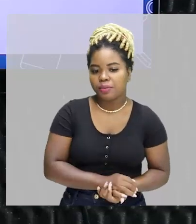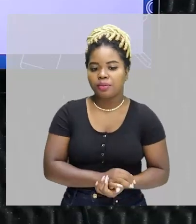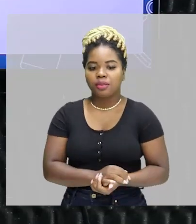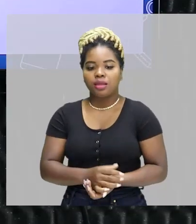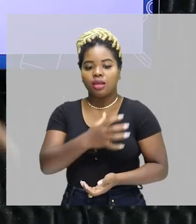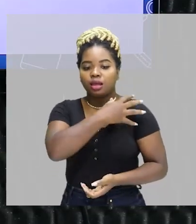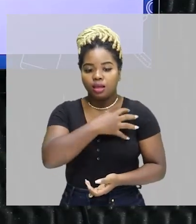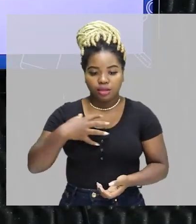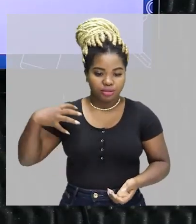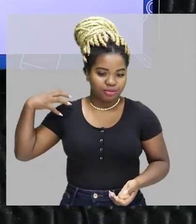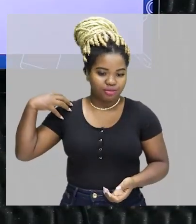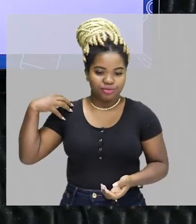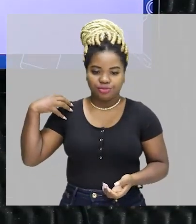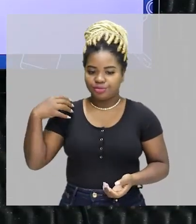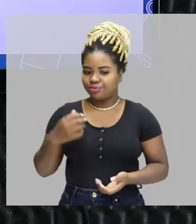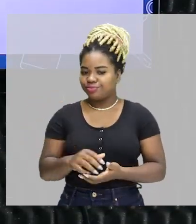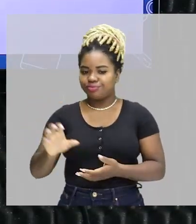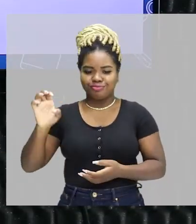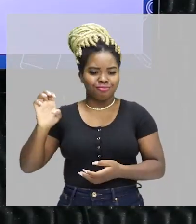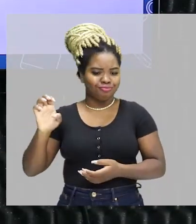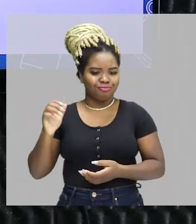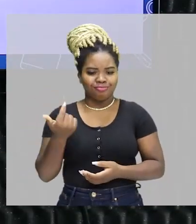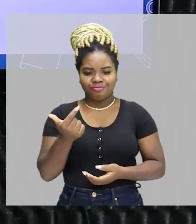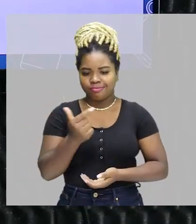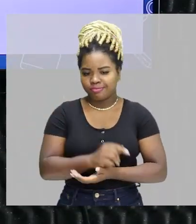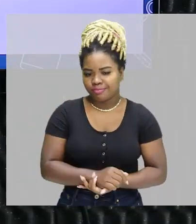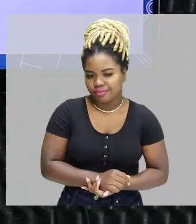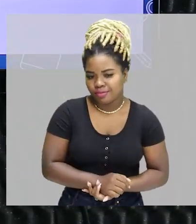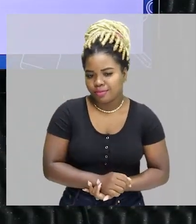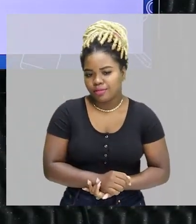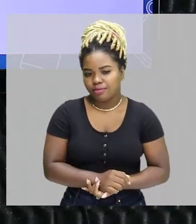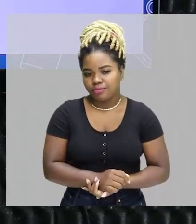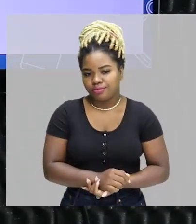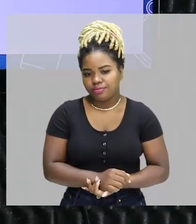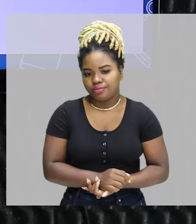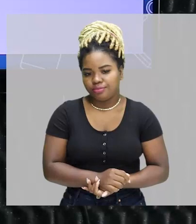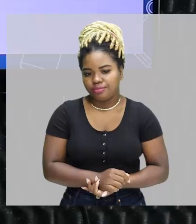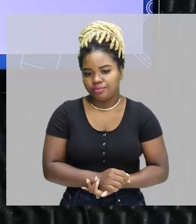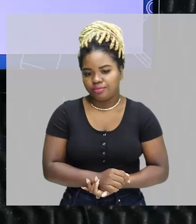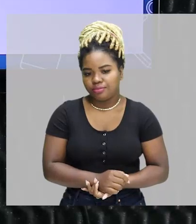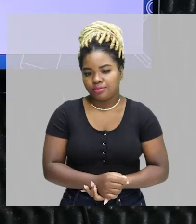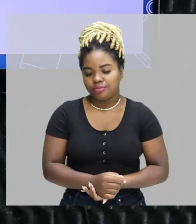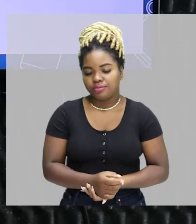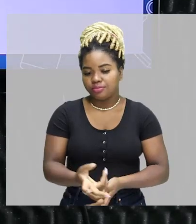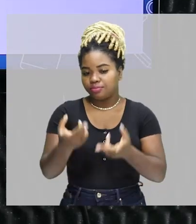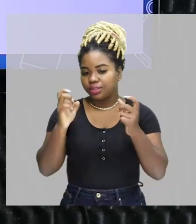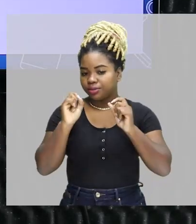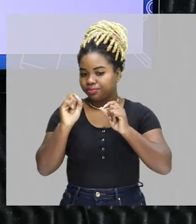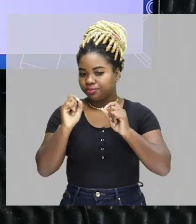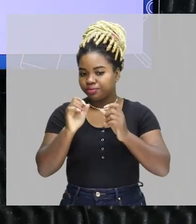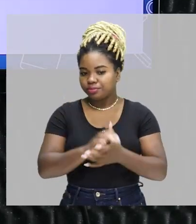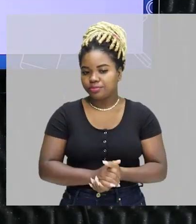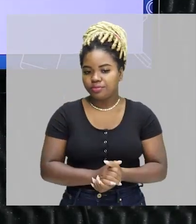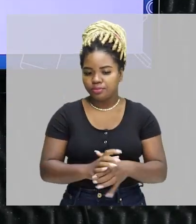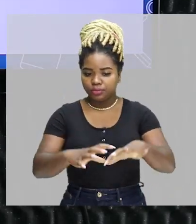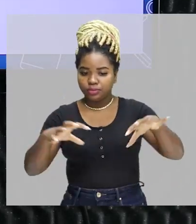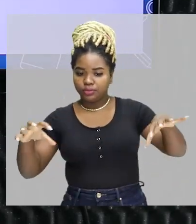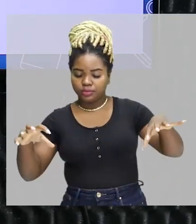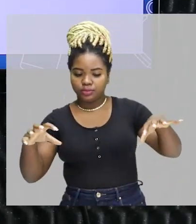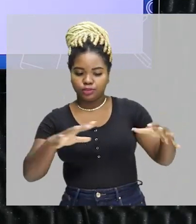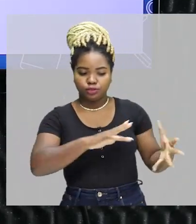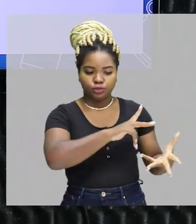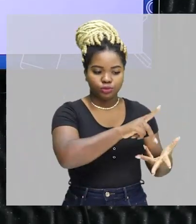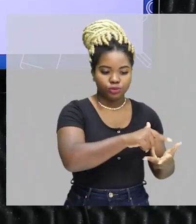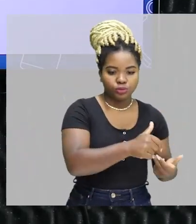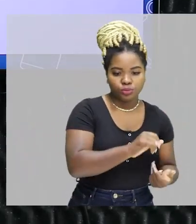é só o mundo sensível. Portanto, meu caro, você vai perceber que quem faz a divisão entre mundo inteligível e mundo sensível, que é o que